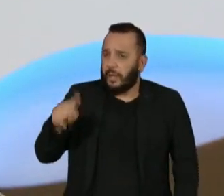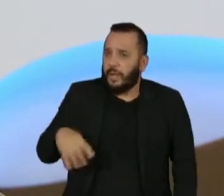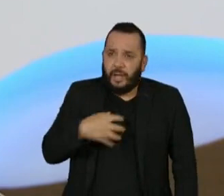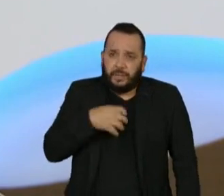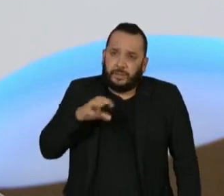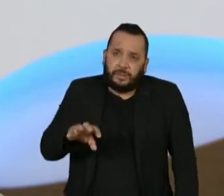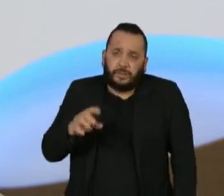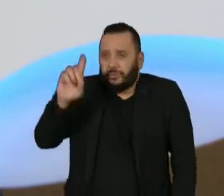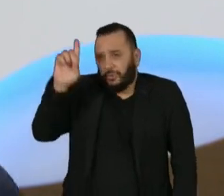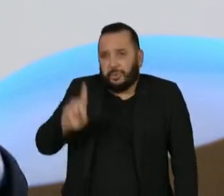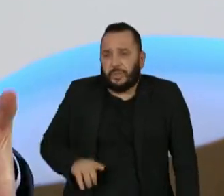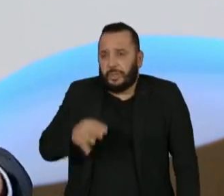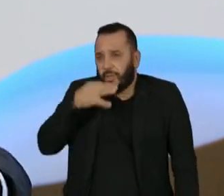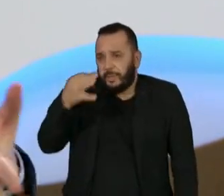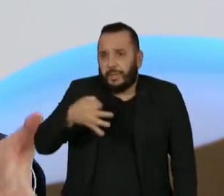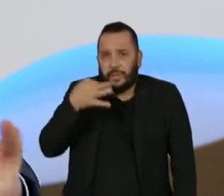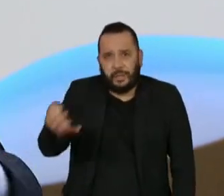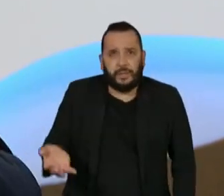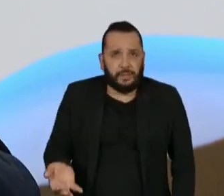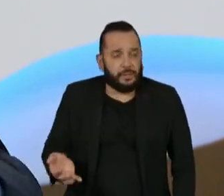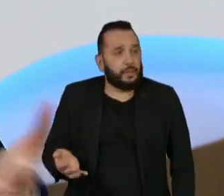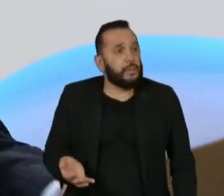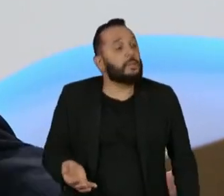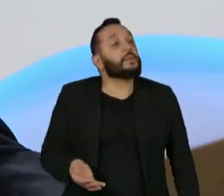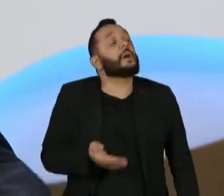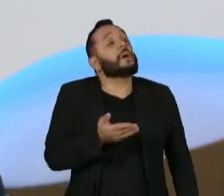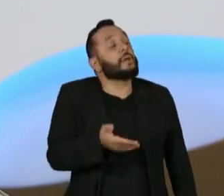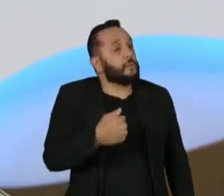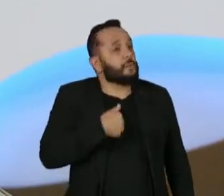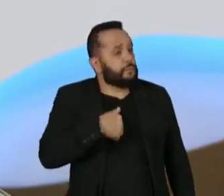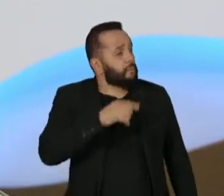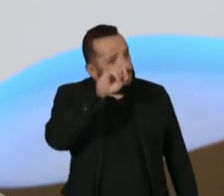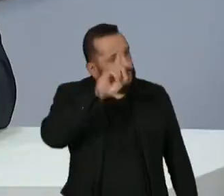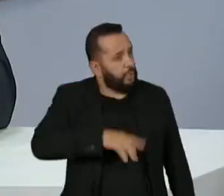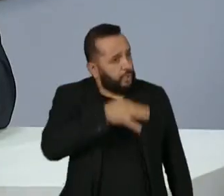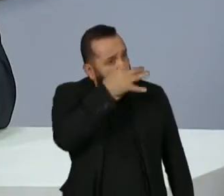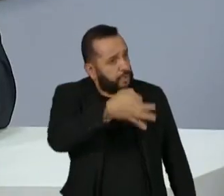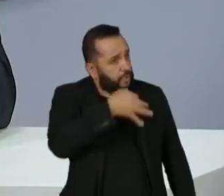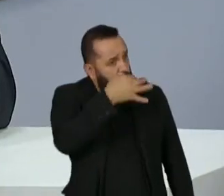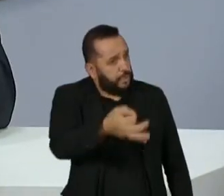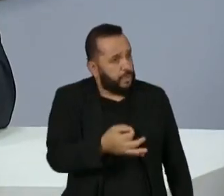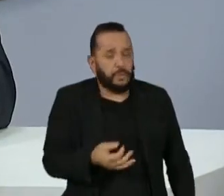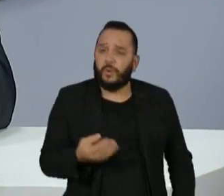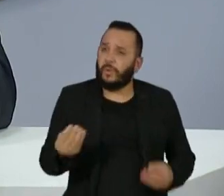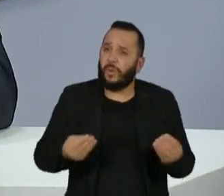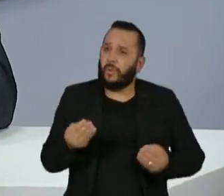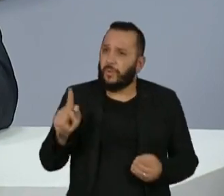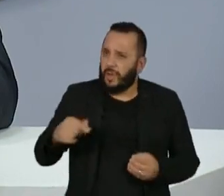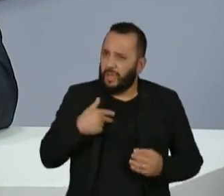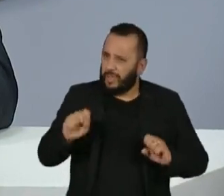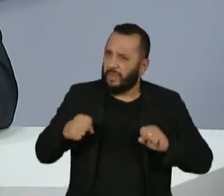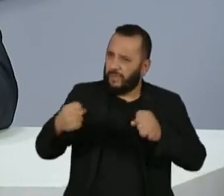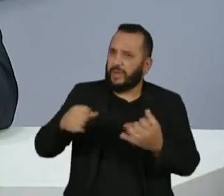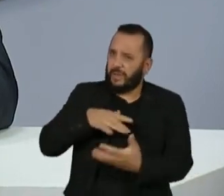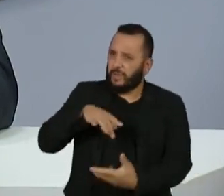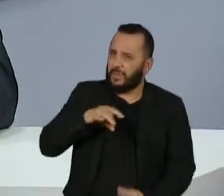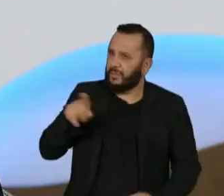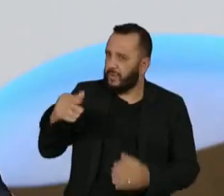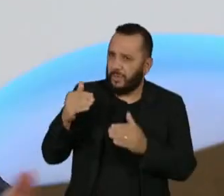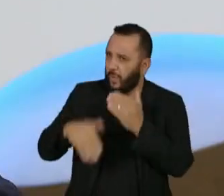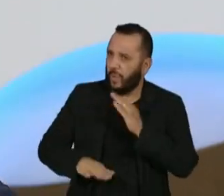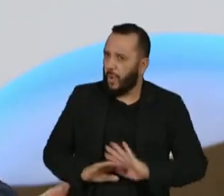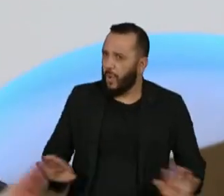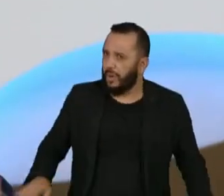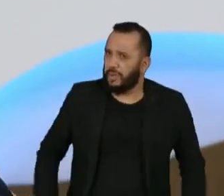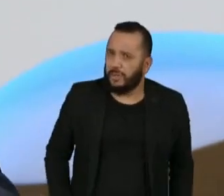se manifestar, não é? Tem o direito. Se quiser, como eu, pode não declarar. Eles falam que é a defesa da democracia. O senhor não concorda com isso?